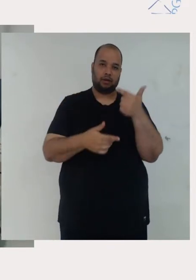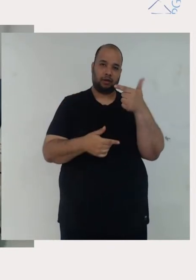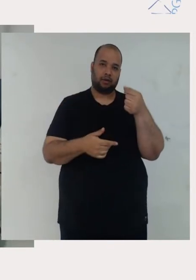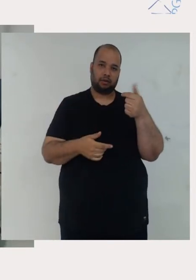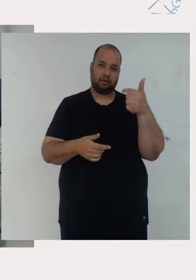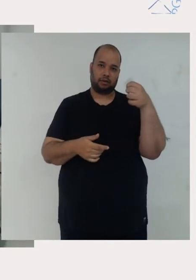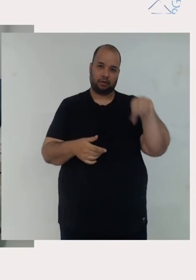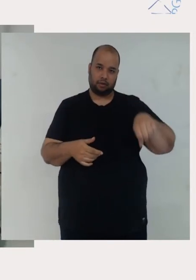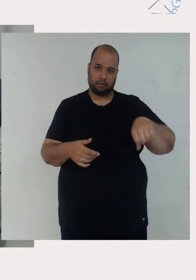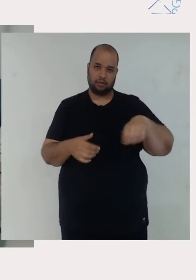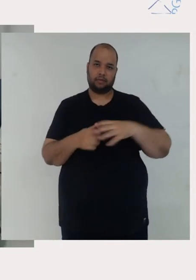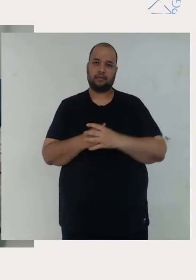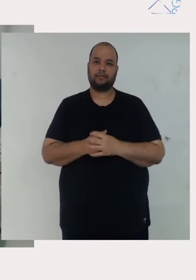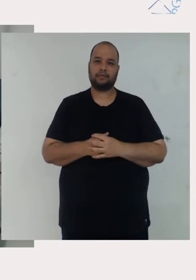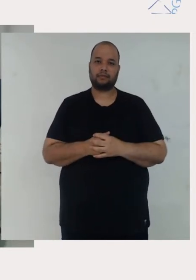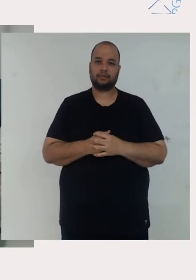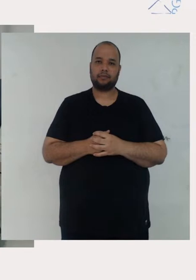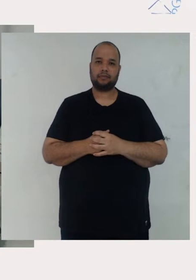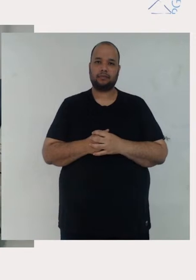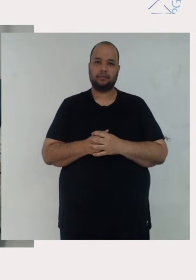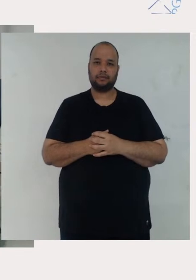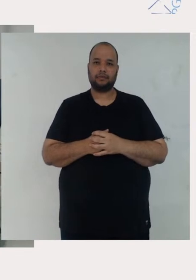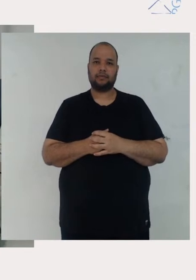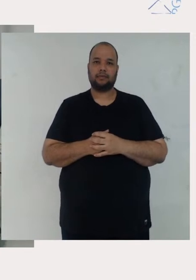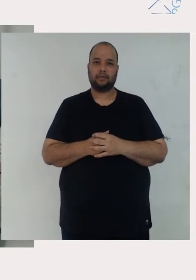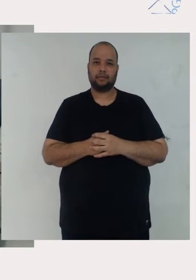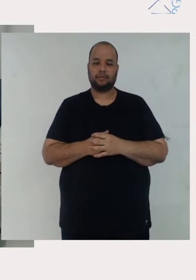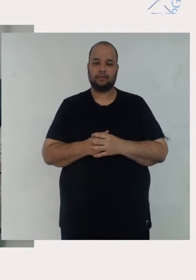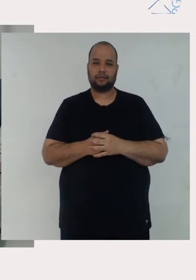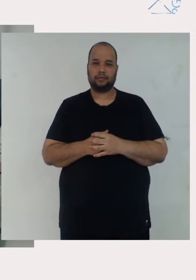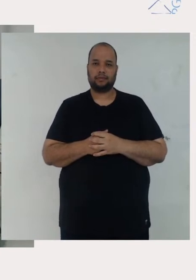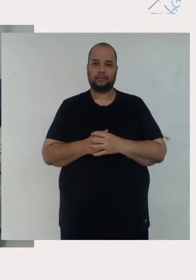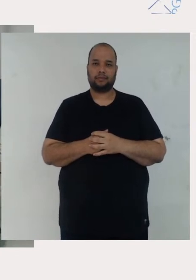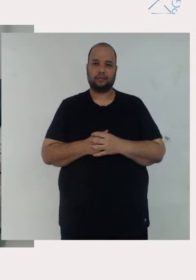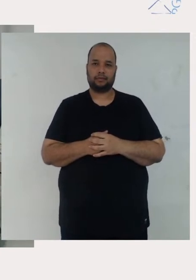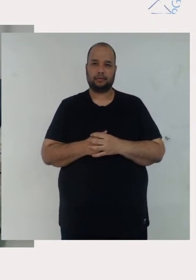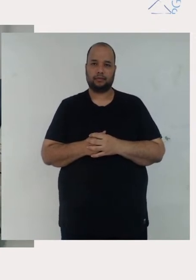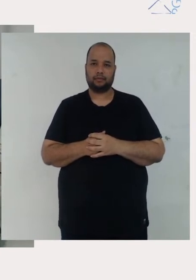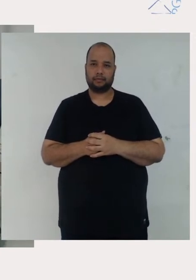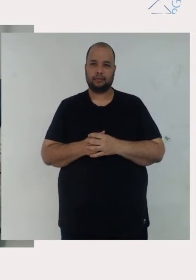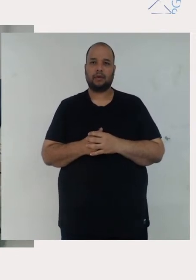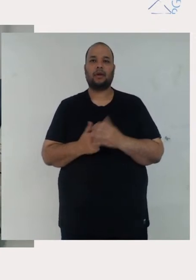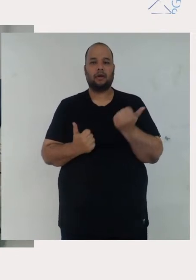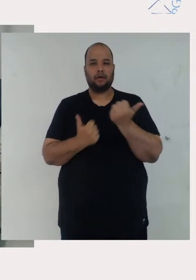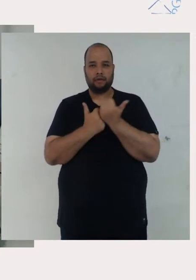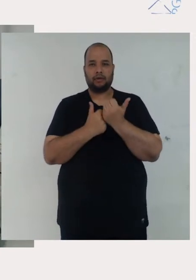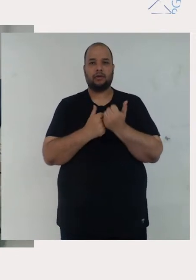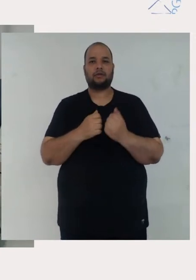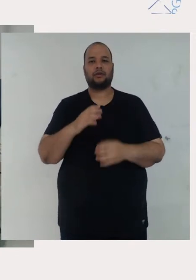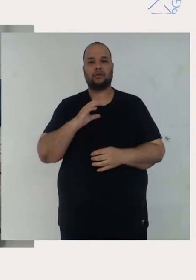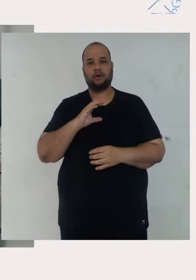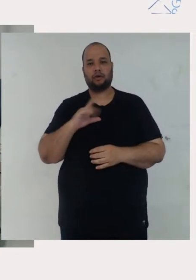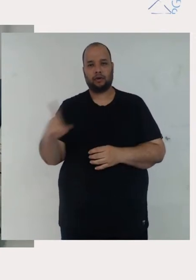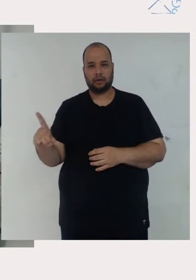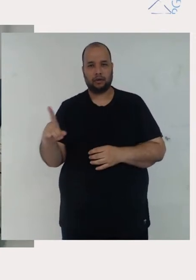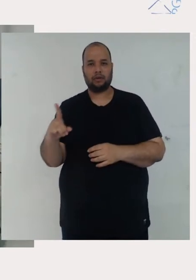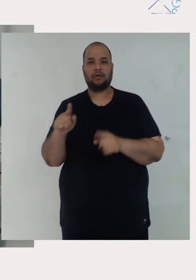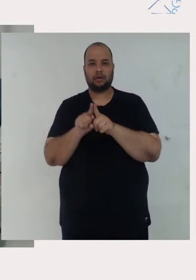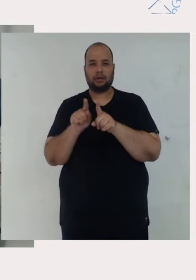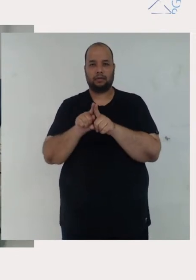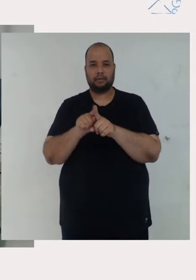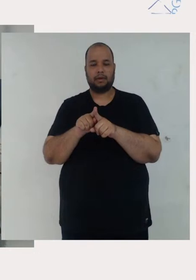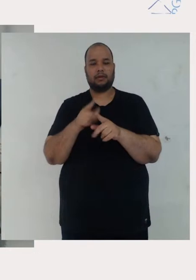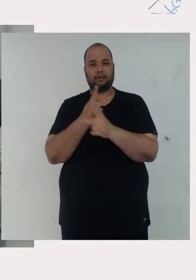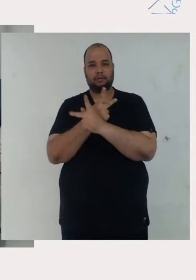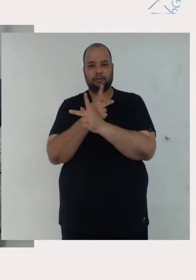subcoordenadora da pós-graduação em Estudos da Tradução de 2017 a 2019. Participou do projeto de internacionalização da